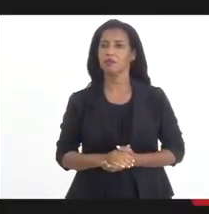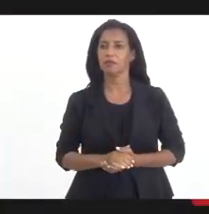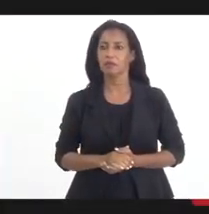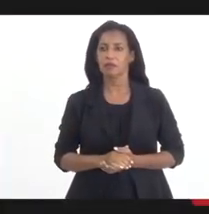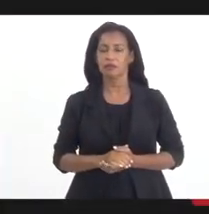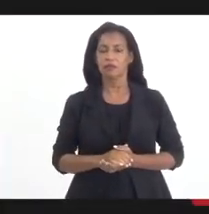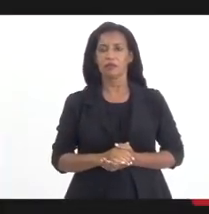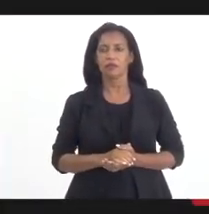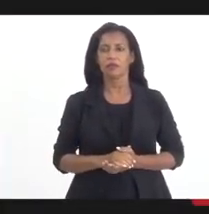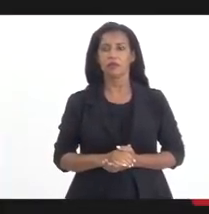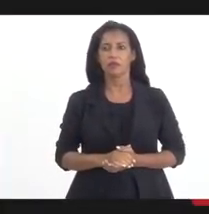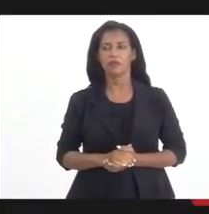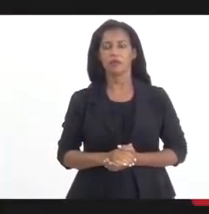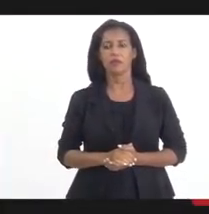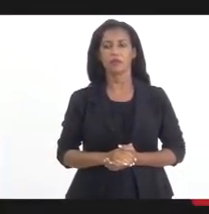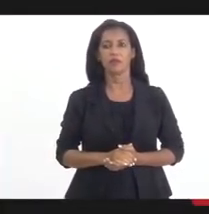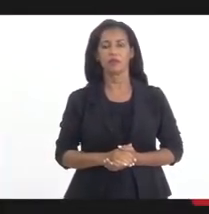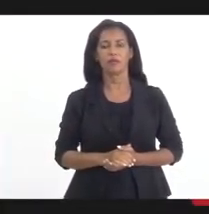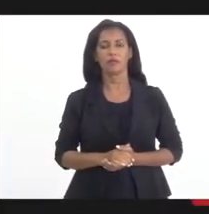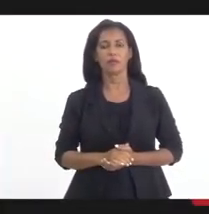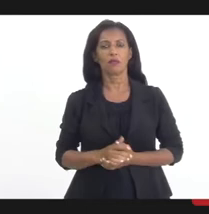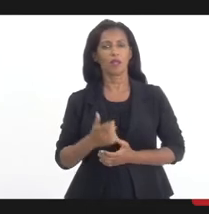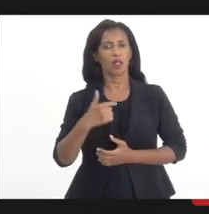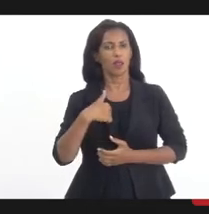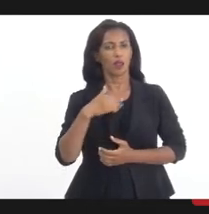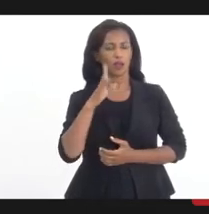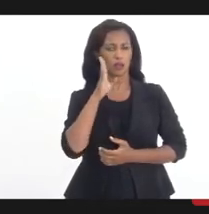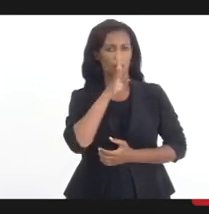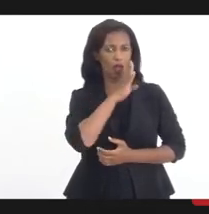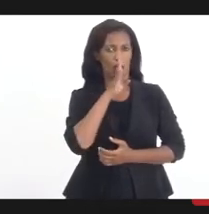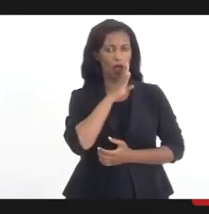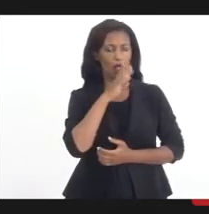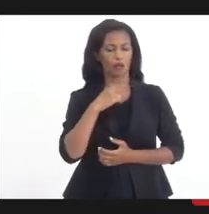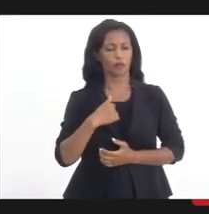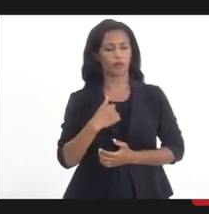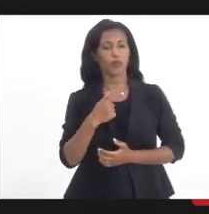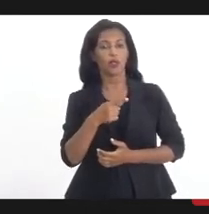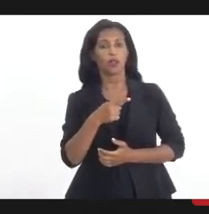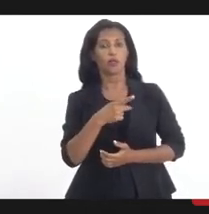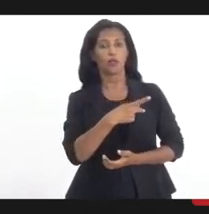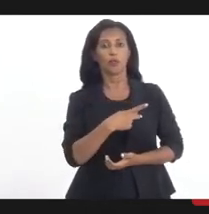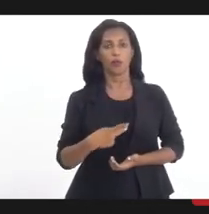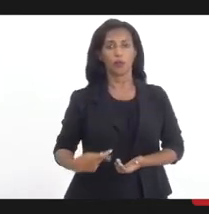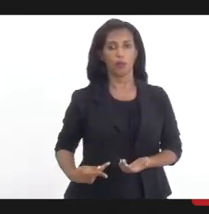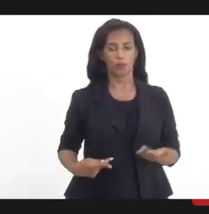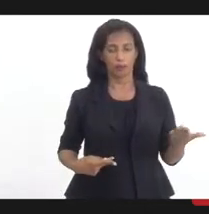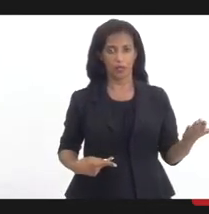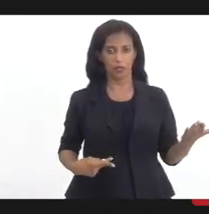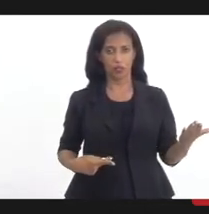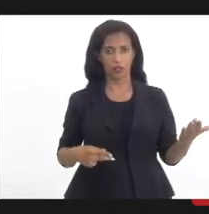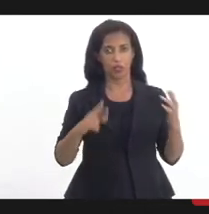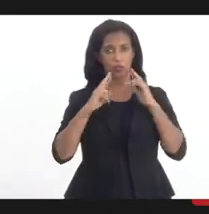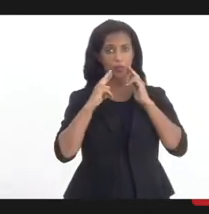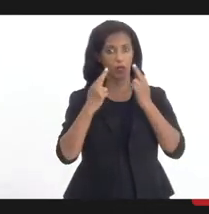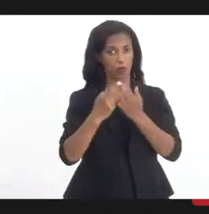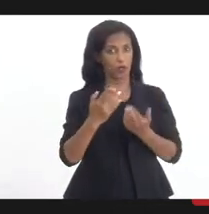palavra, audiência... Pode fazer uso da palavra, Valdeque. Eu quero ser muito breve, porque eu vou presidir uma audiência pública, mas eu queria